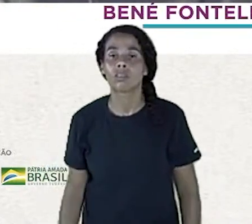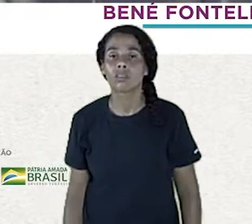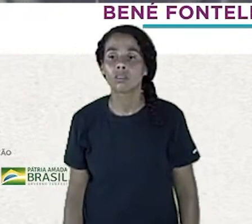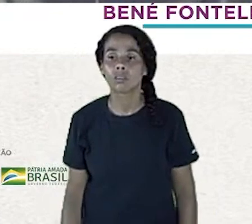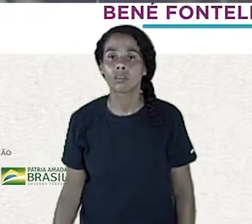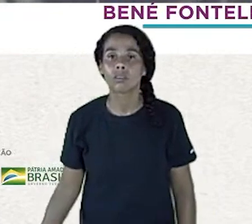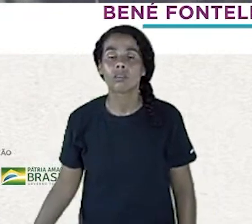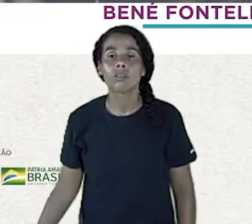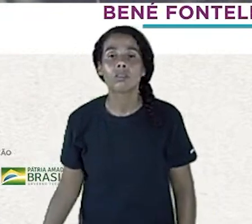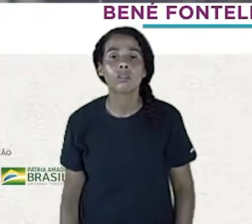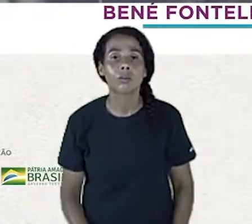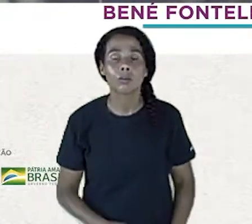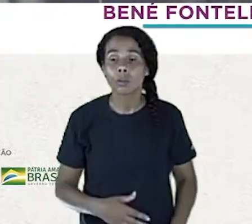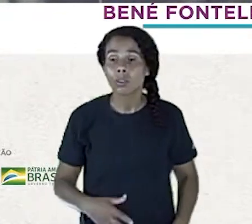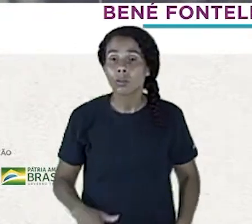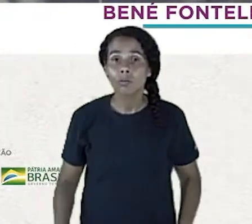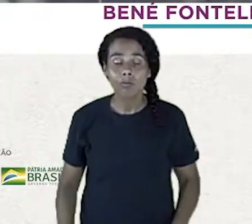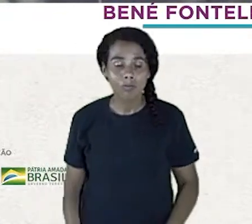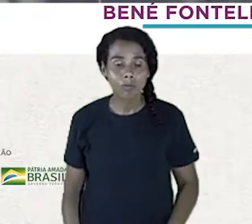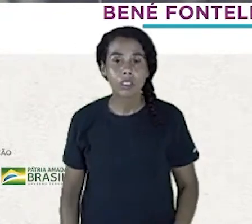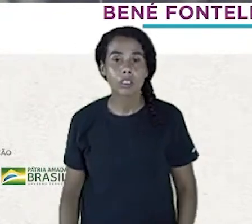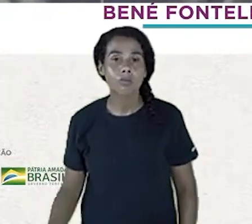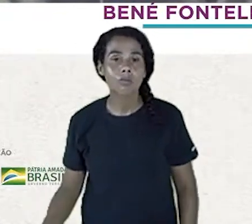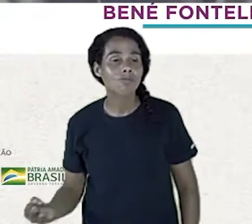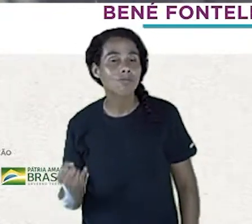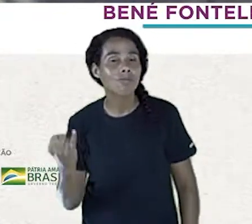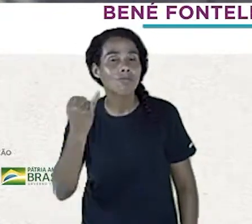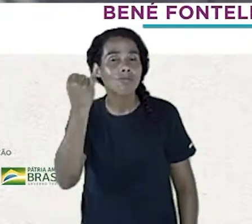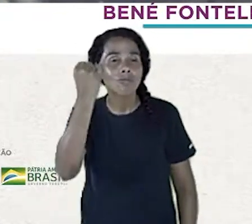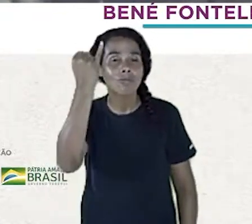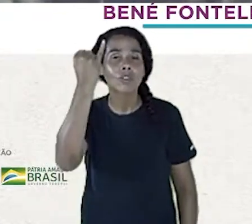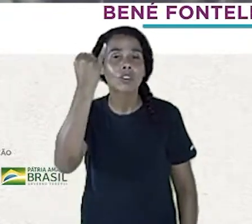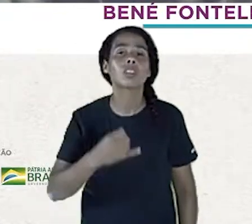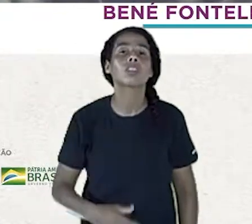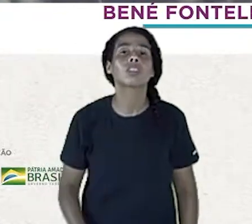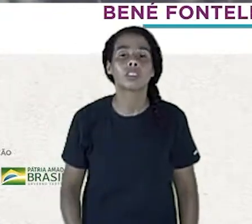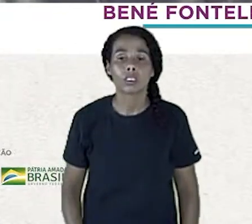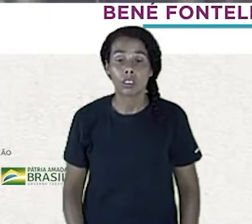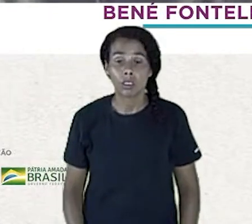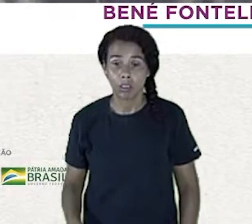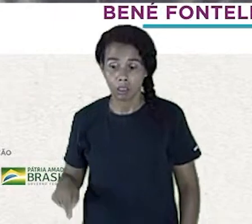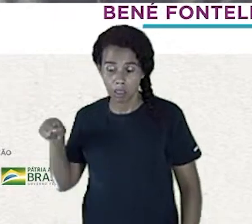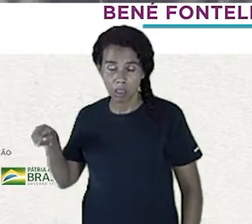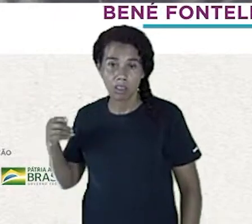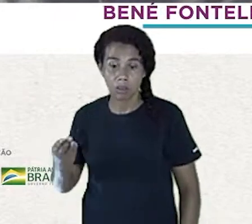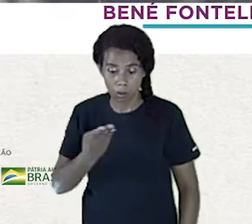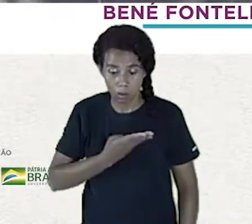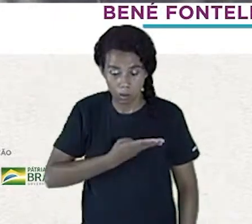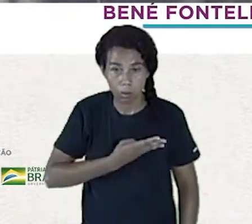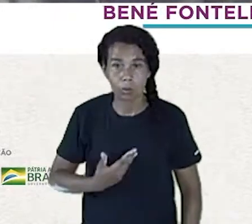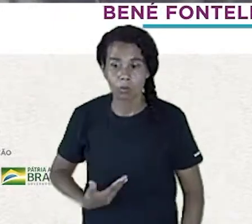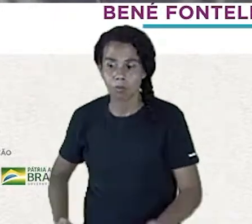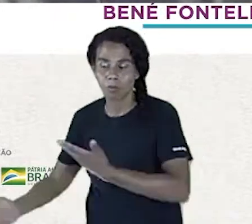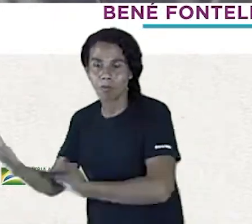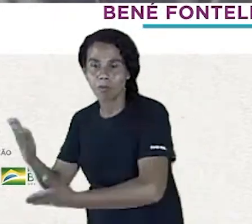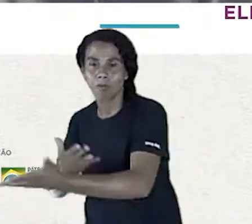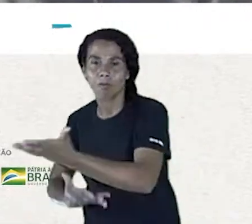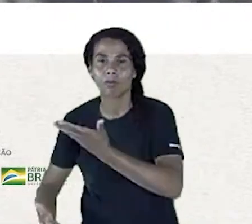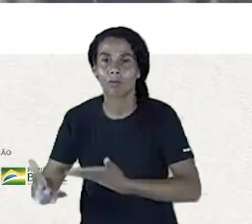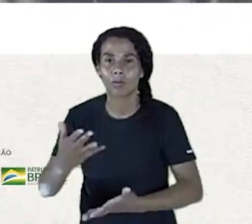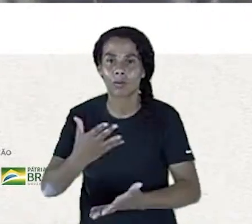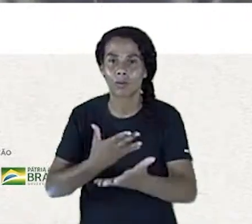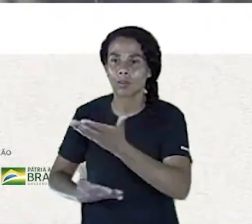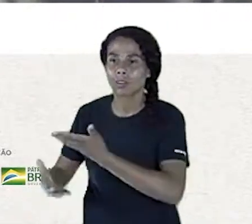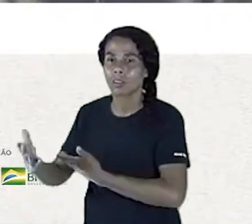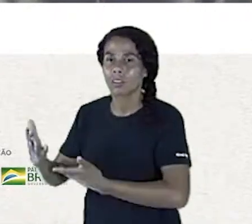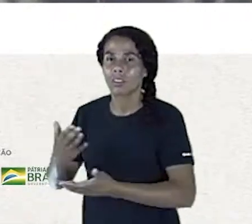uma coisa muito forte com meus amigos, na rede, né? Gostaria que vocês lessem de alguma